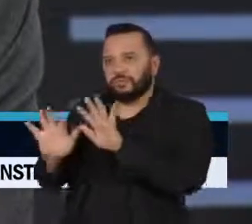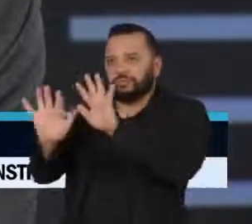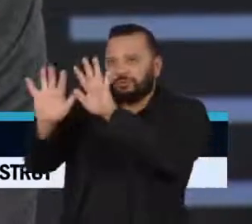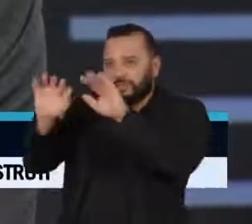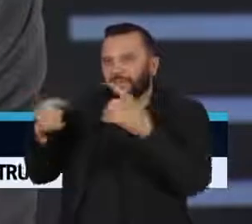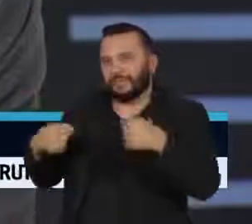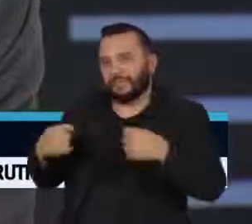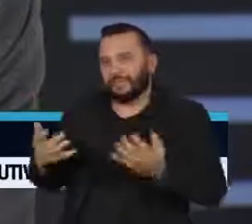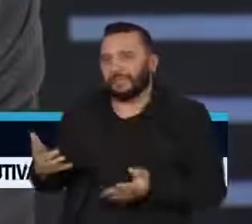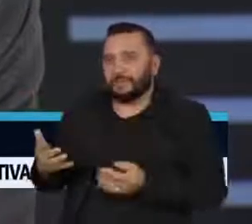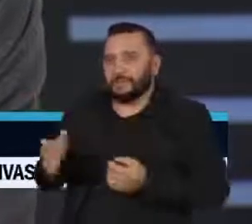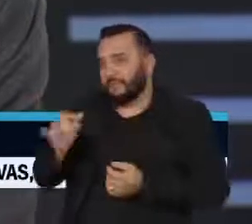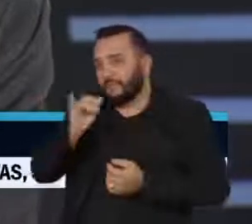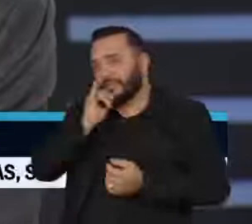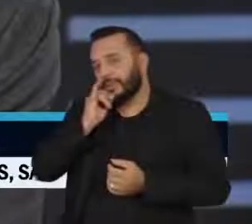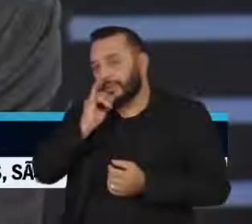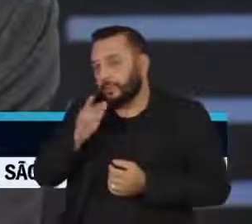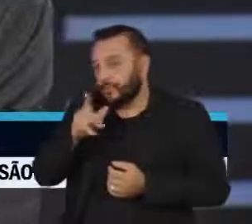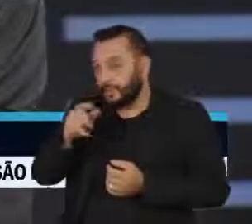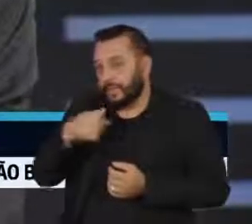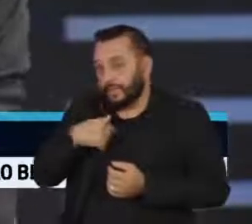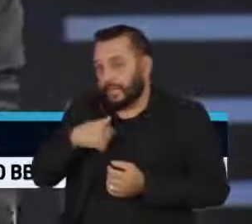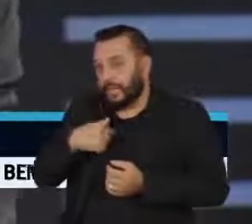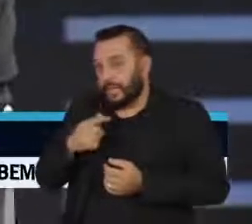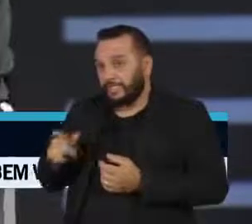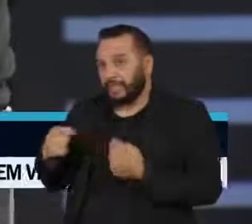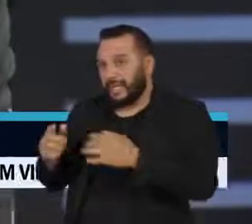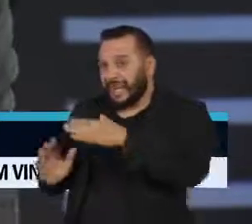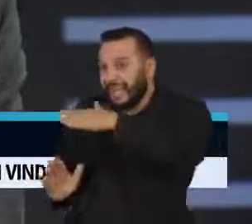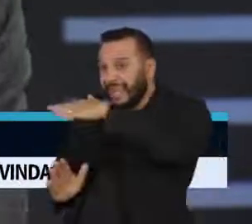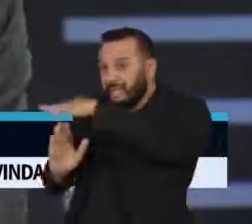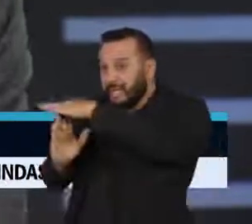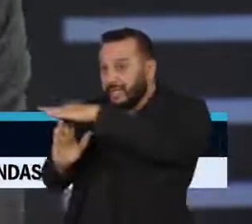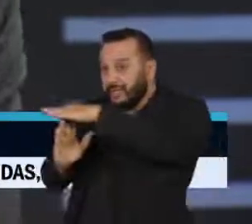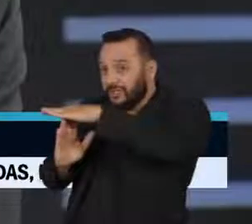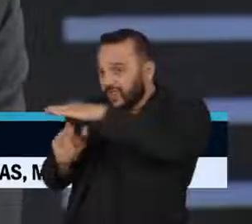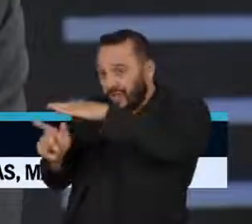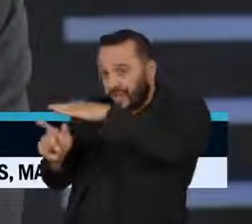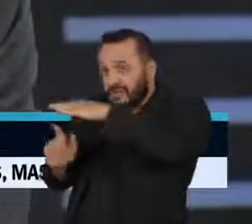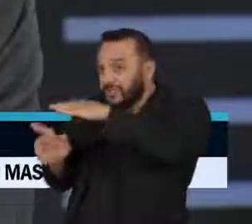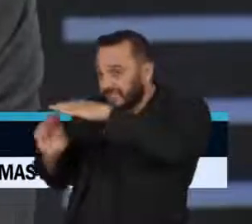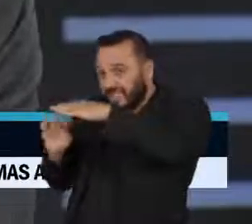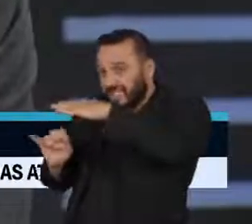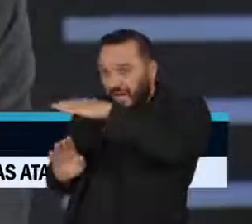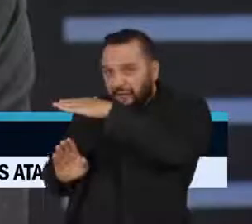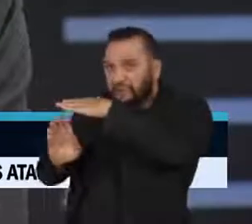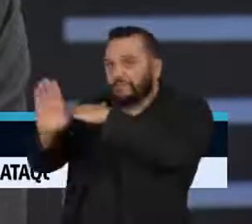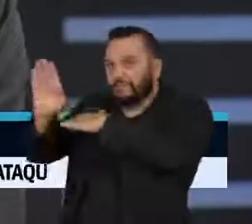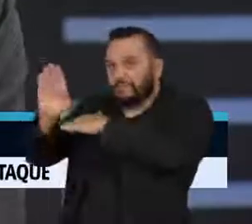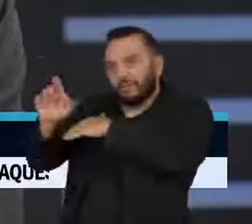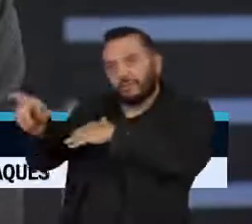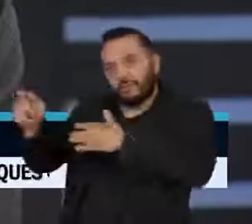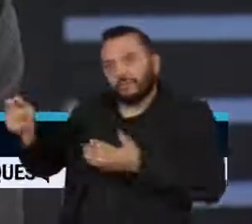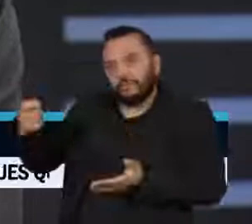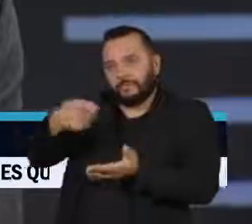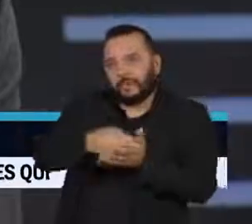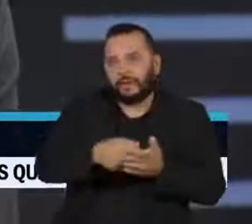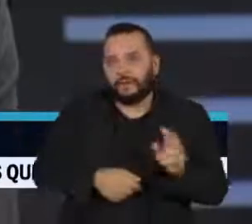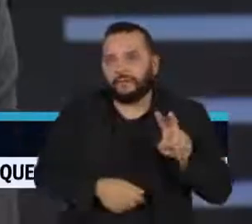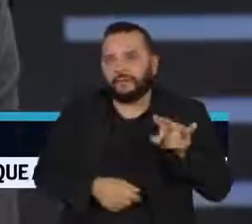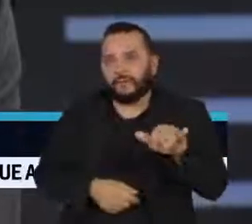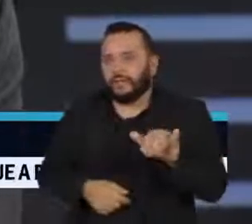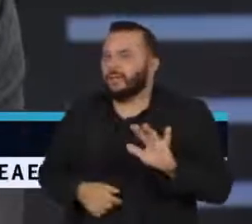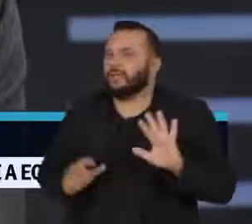coisa. Então é o chamado cap and trade, né? Você limita e possibilita então trocar. Agora, em princípio todo mundo